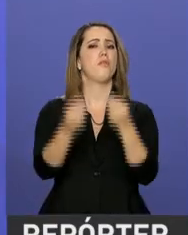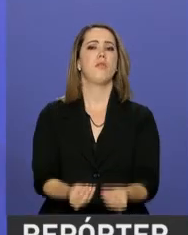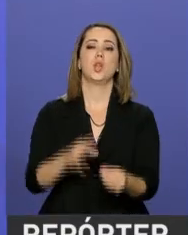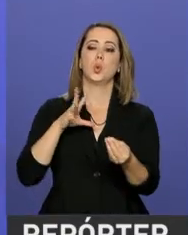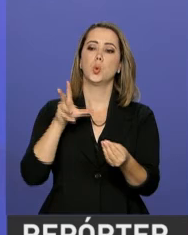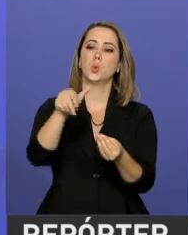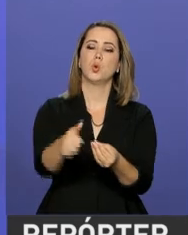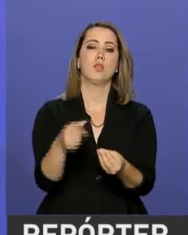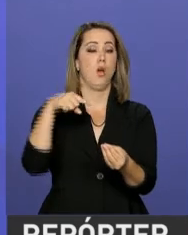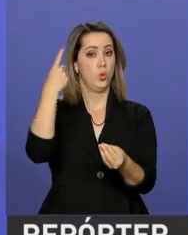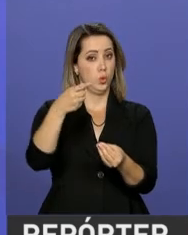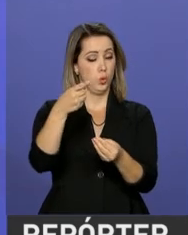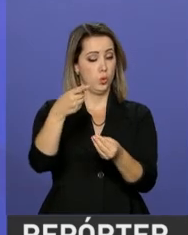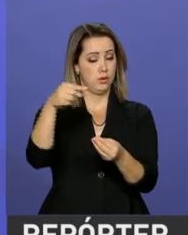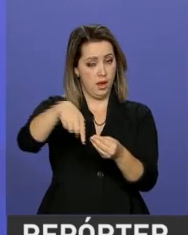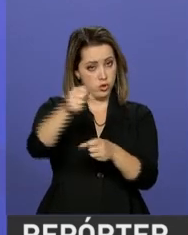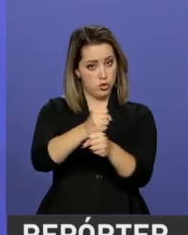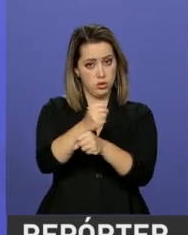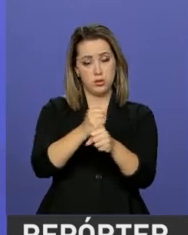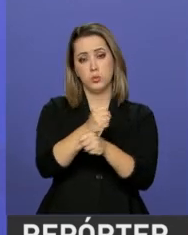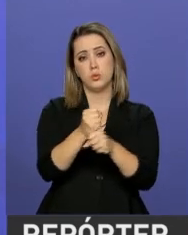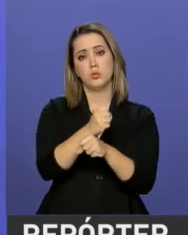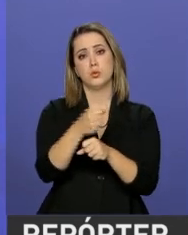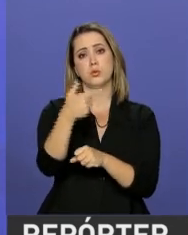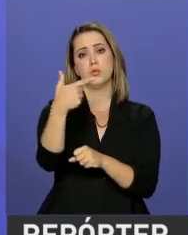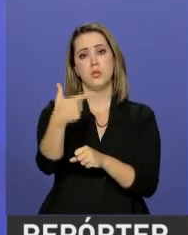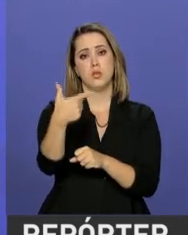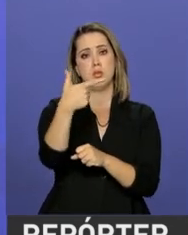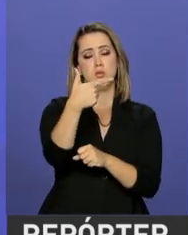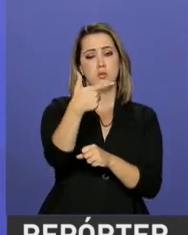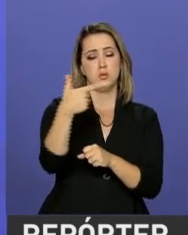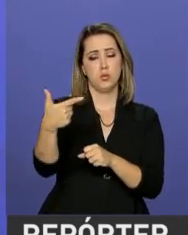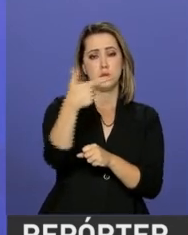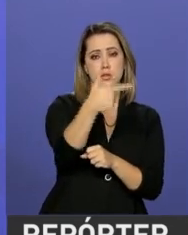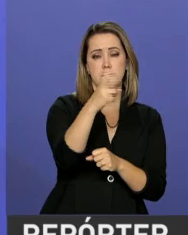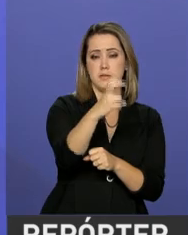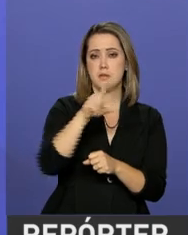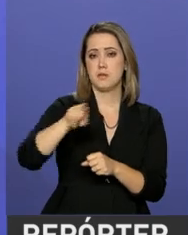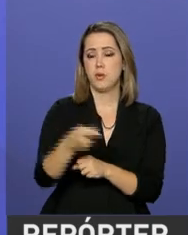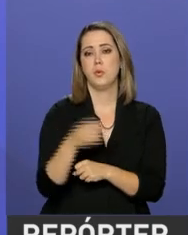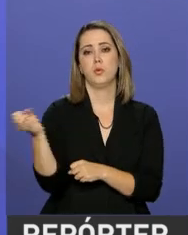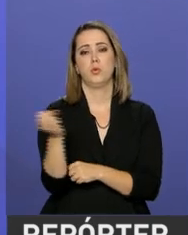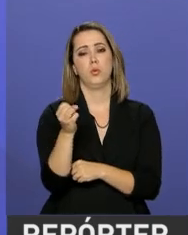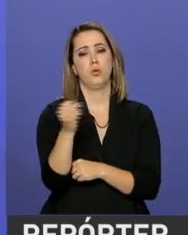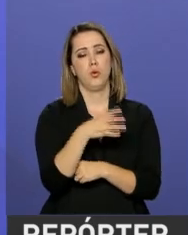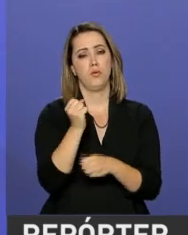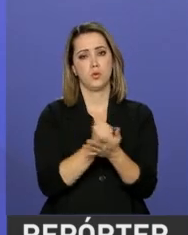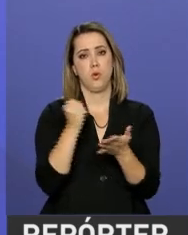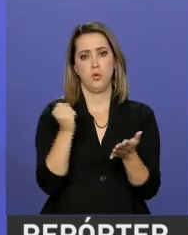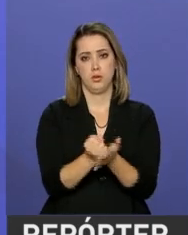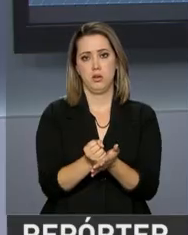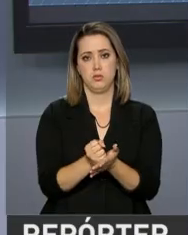para o ano de 2017 de 220 225 mil contratos neste